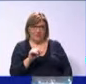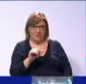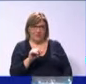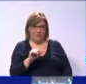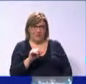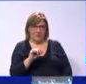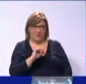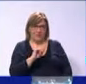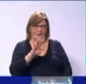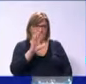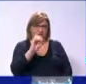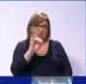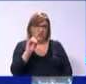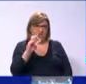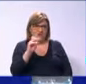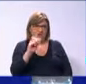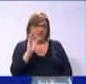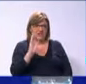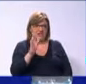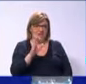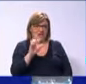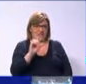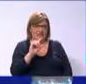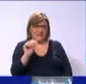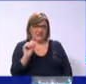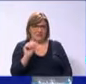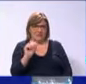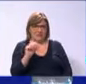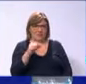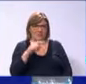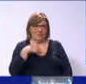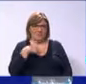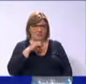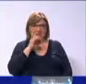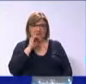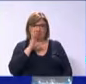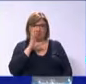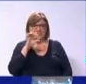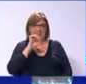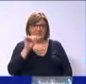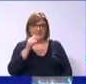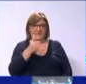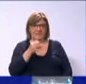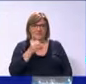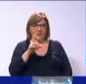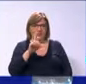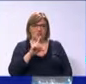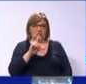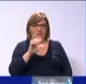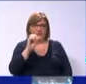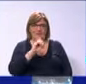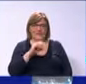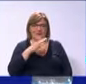onu rodrigo jóia já tinha saído também por isso é que foi a minha admiração dela sair no dia 20 de julho e ninguém ter falado